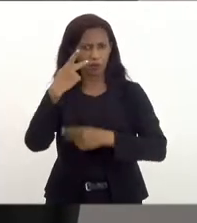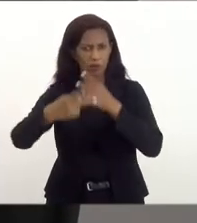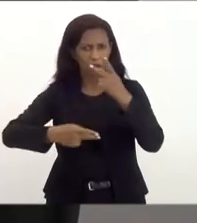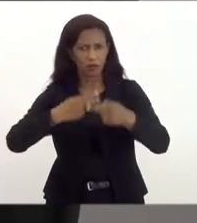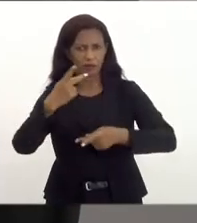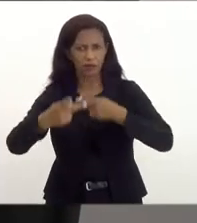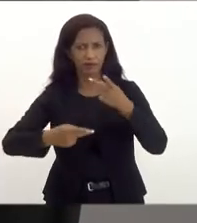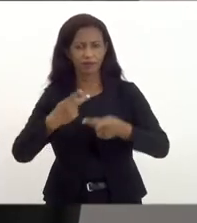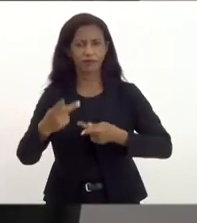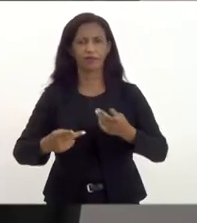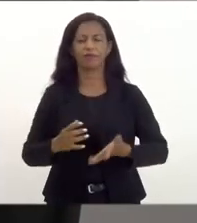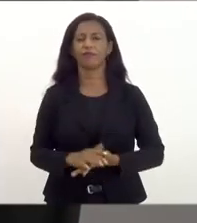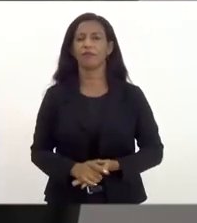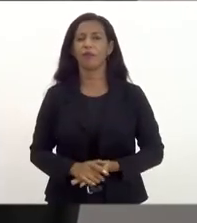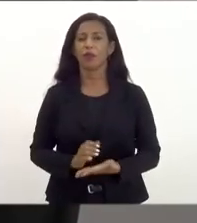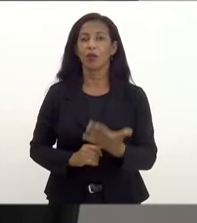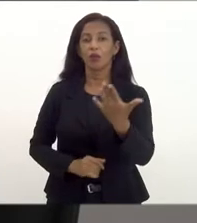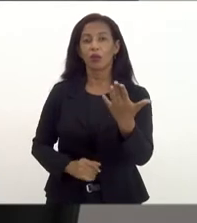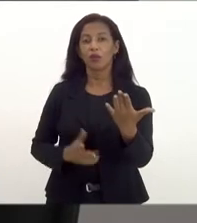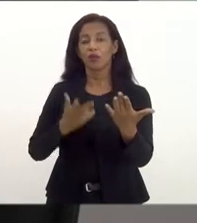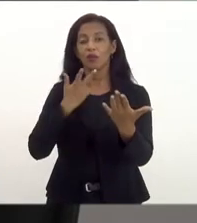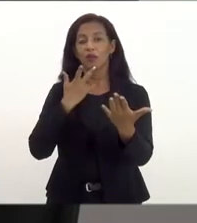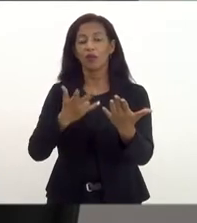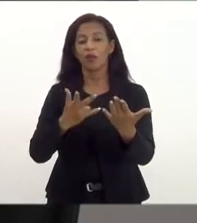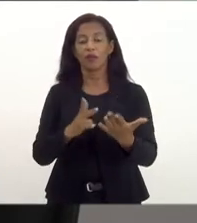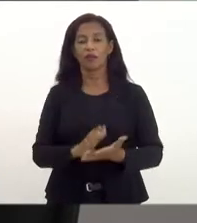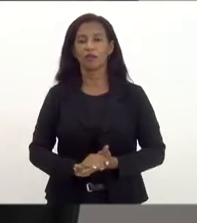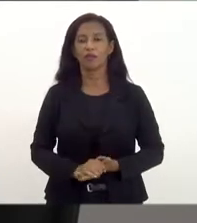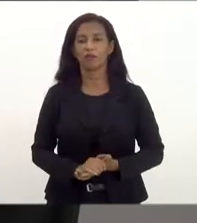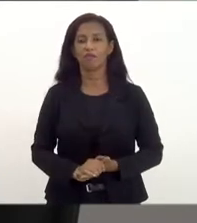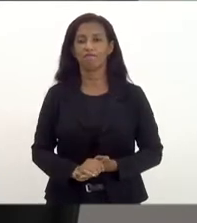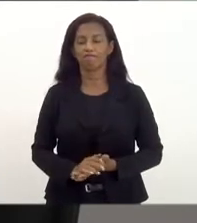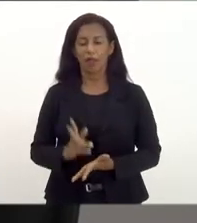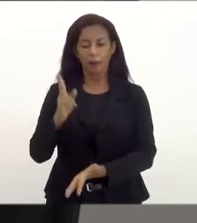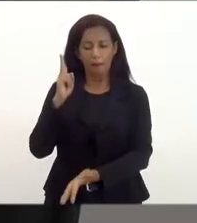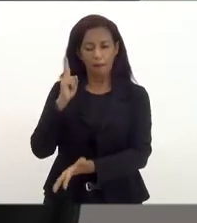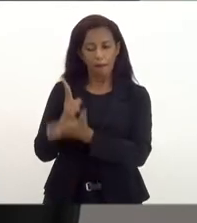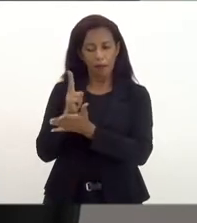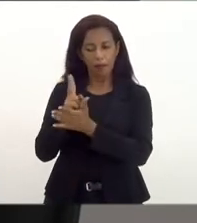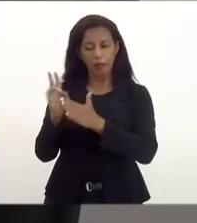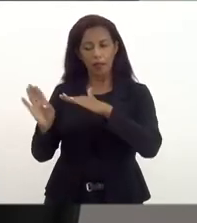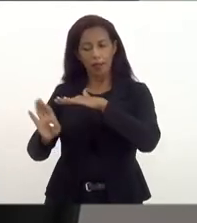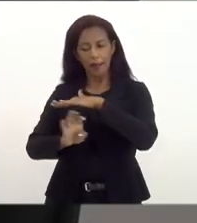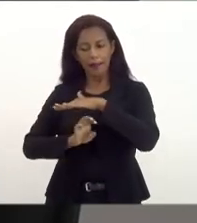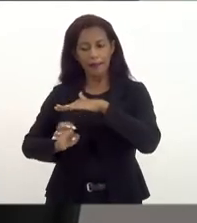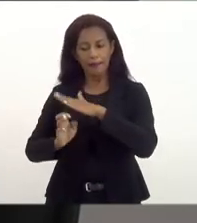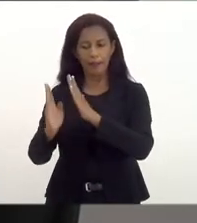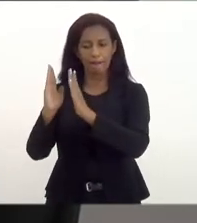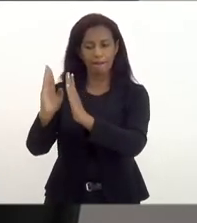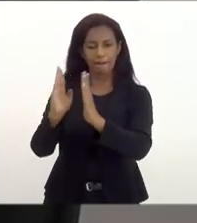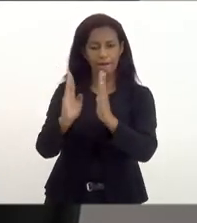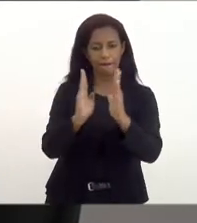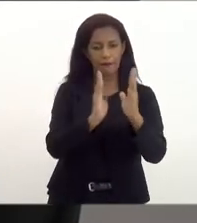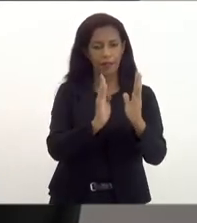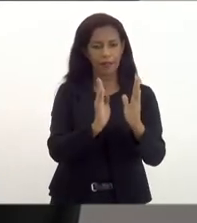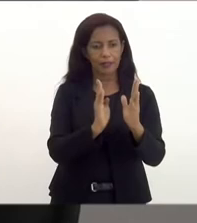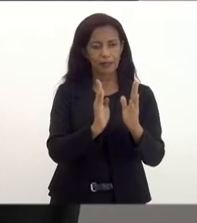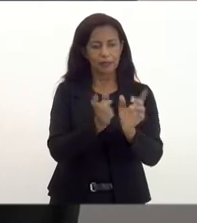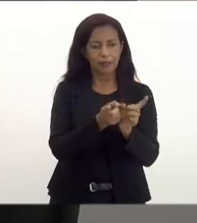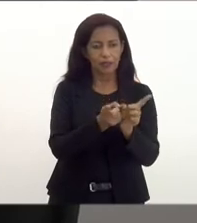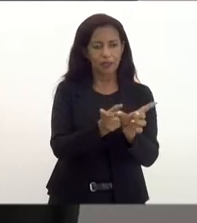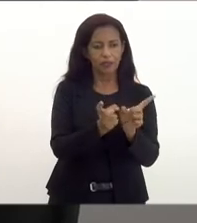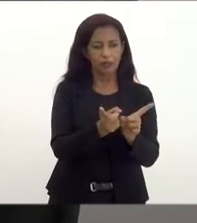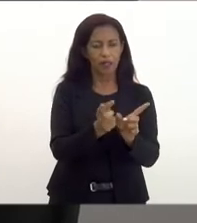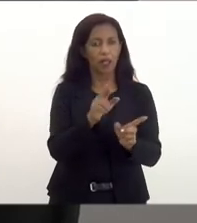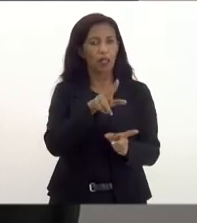fala o senhor falou manter a empresa nessa fase de liquidação Não é